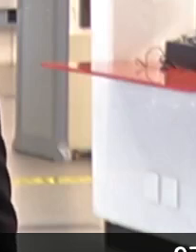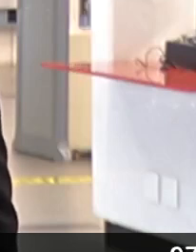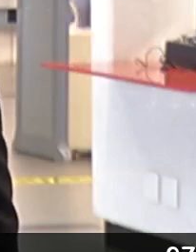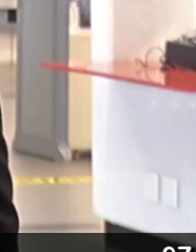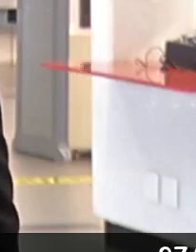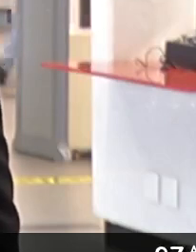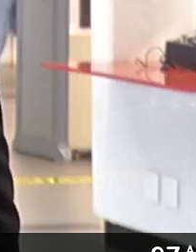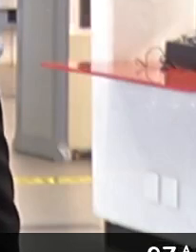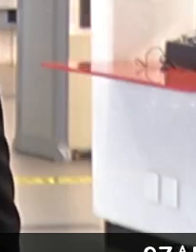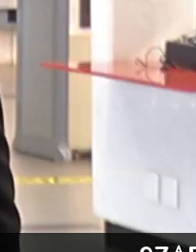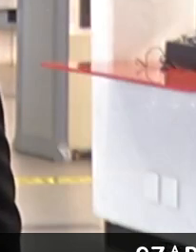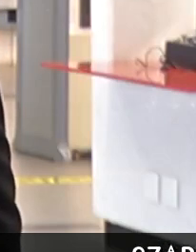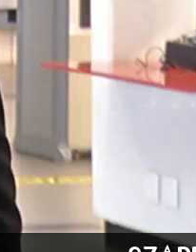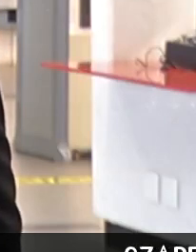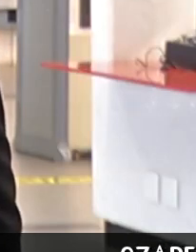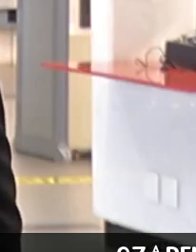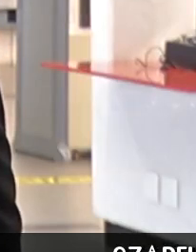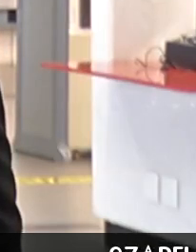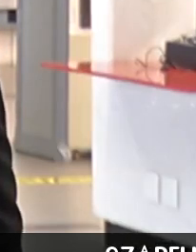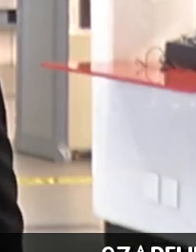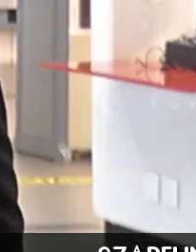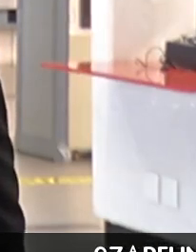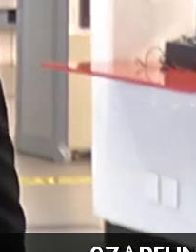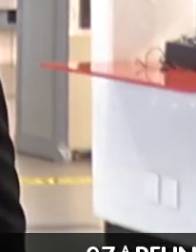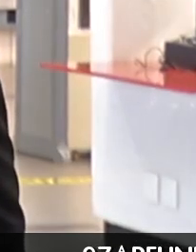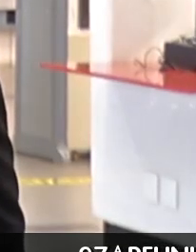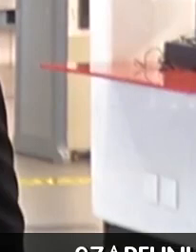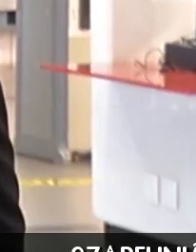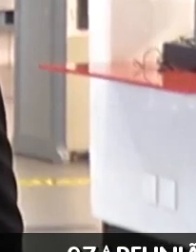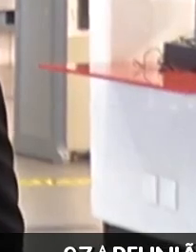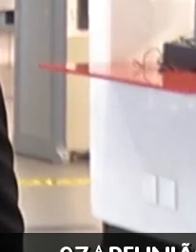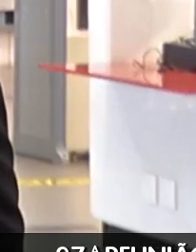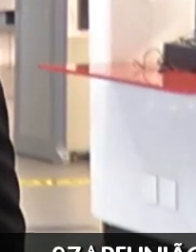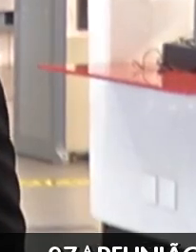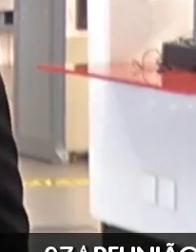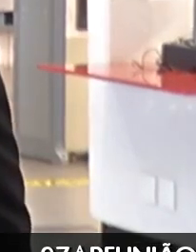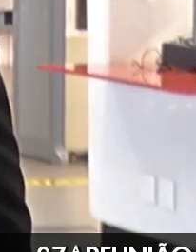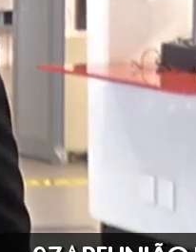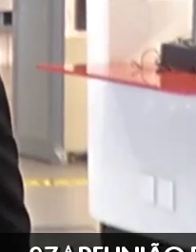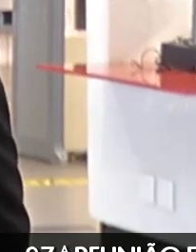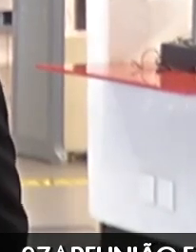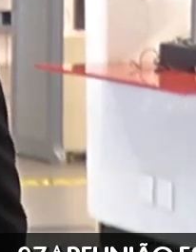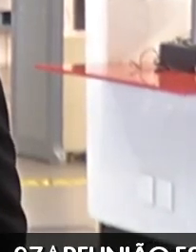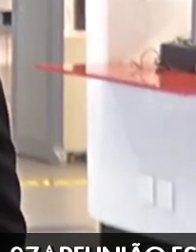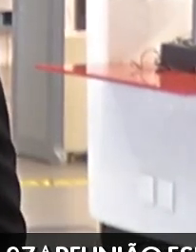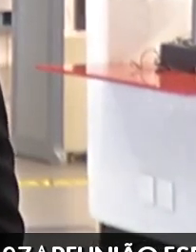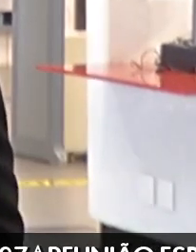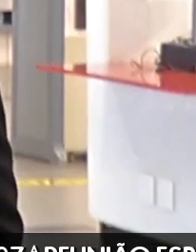seminário Reforma da Previdência de Minas Gerais.